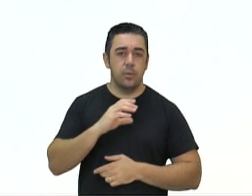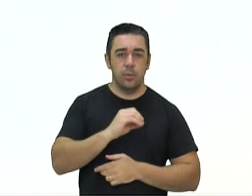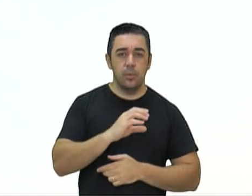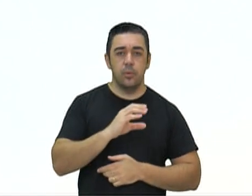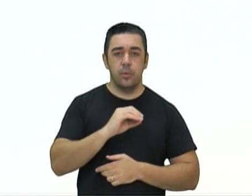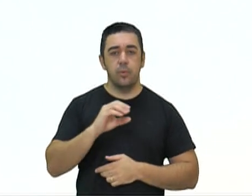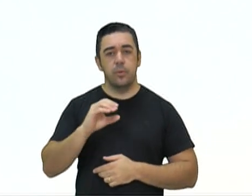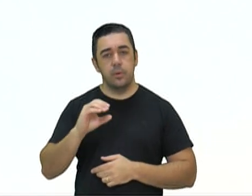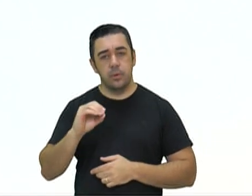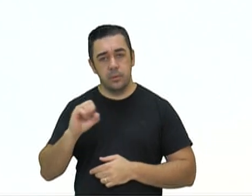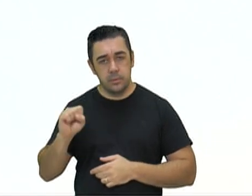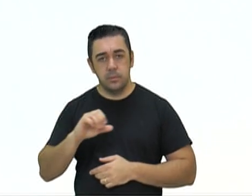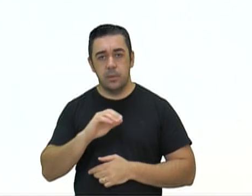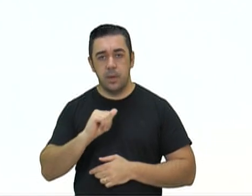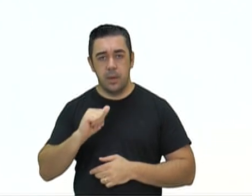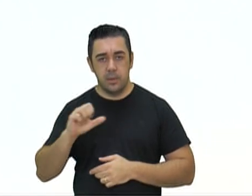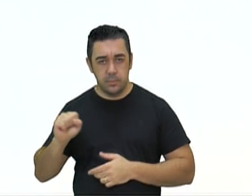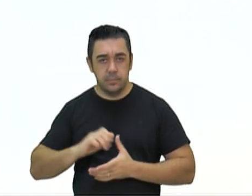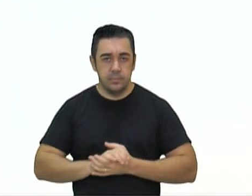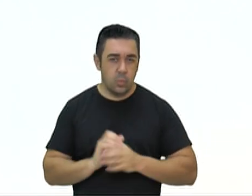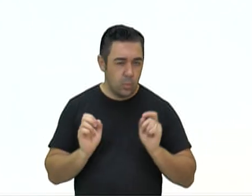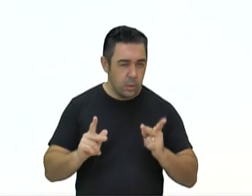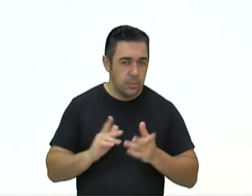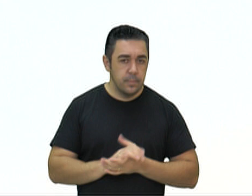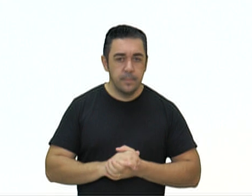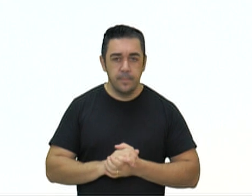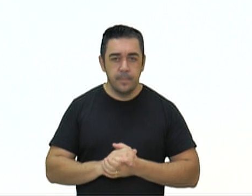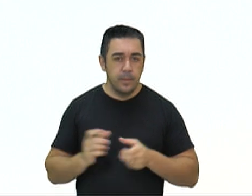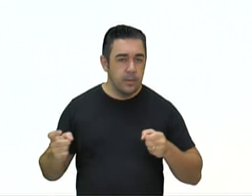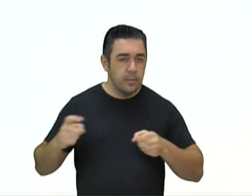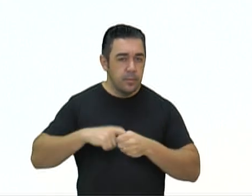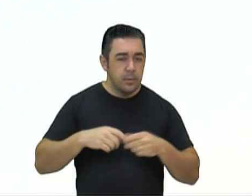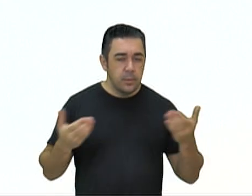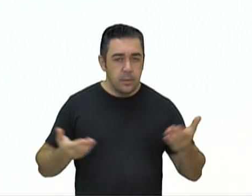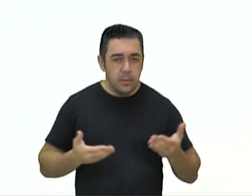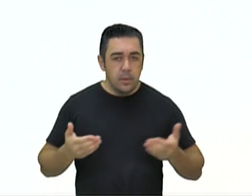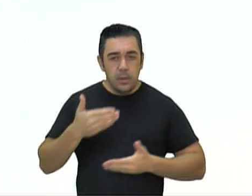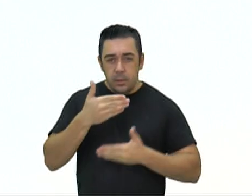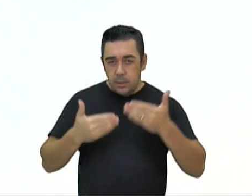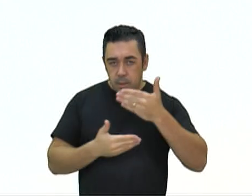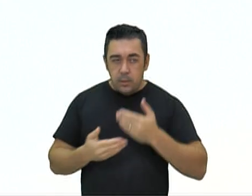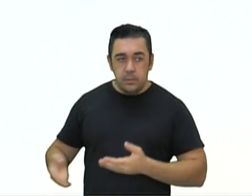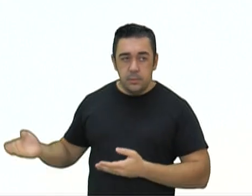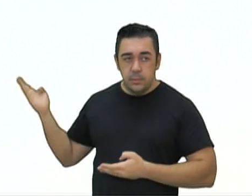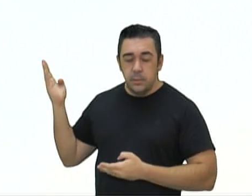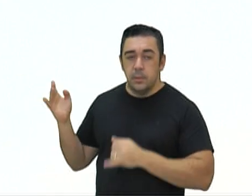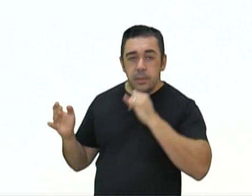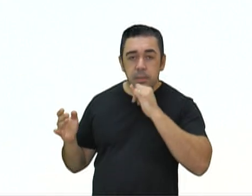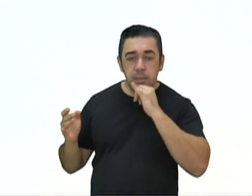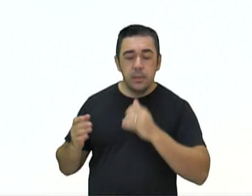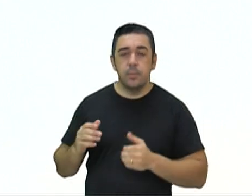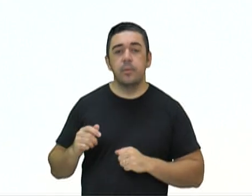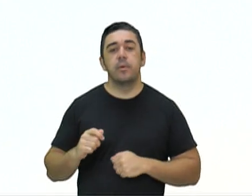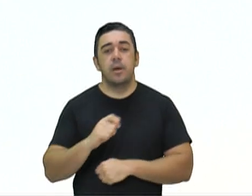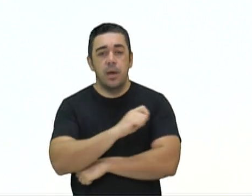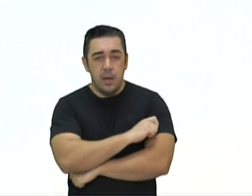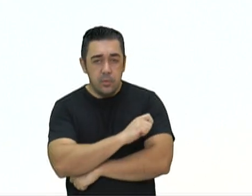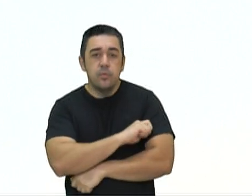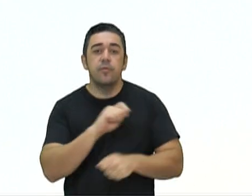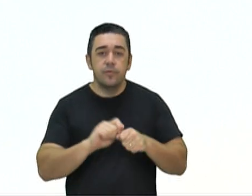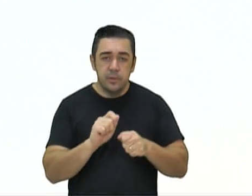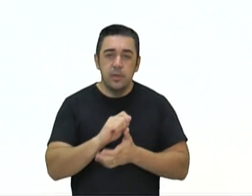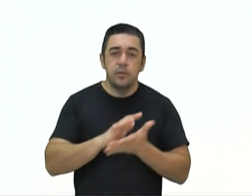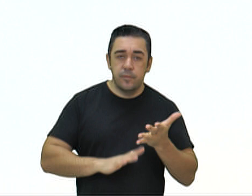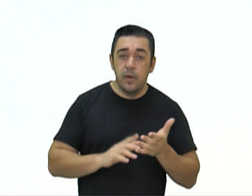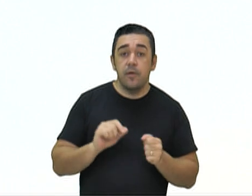os, as, ok? Então, retomando aqui também aquele slide lá do exemplo, os alunos fizeram a lição.